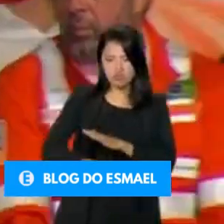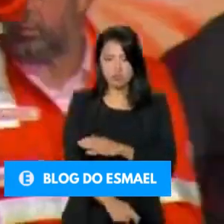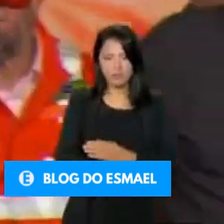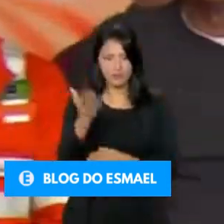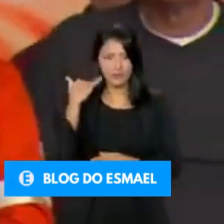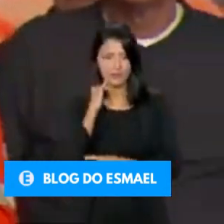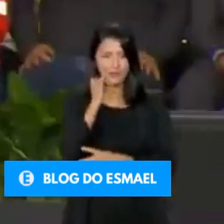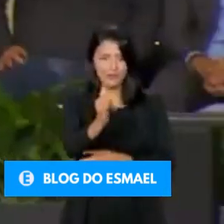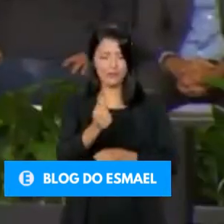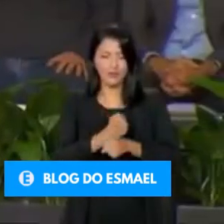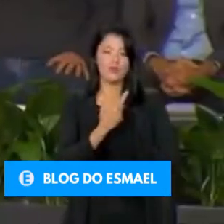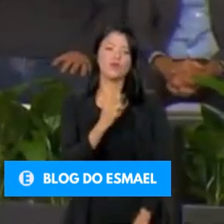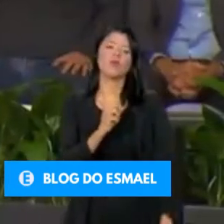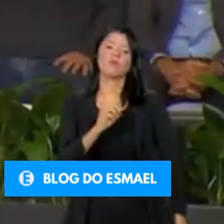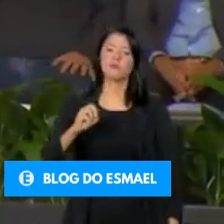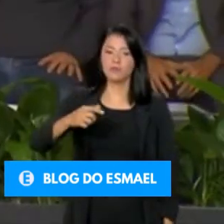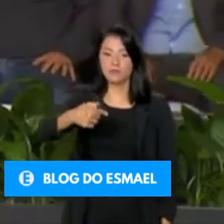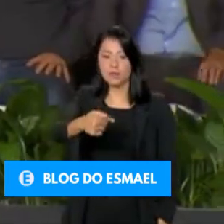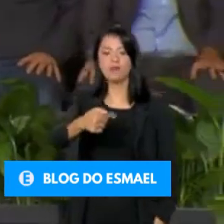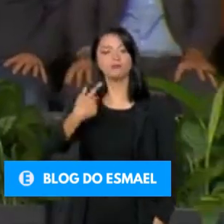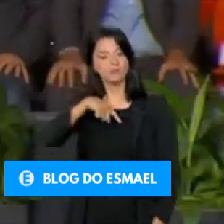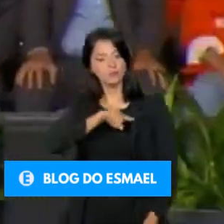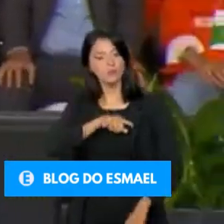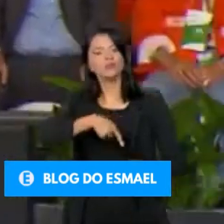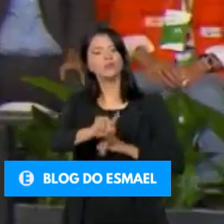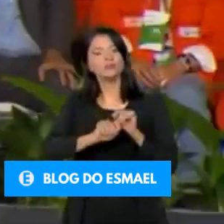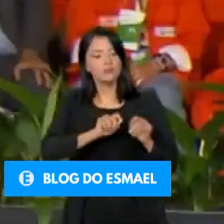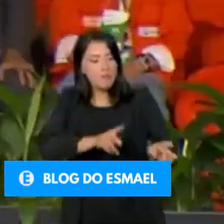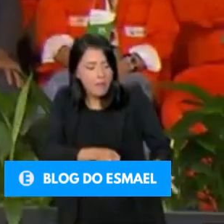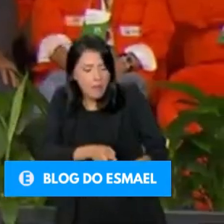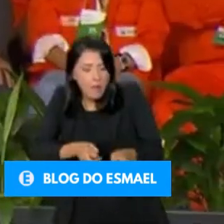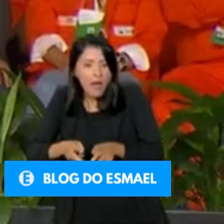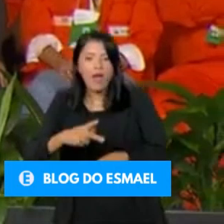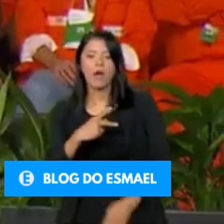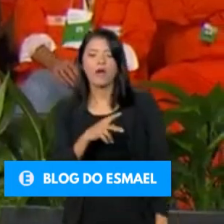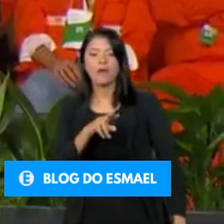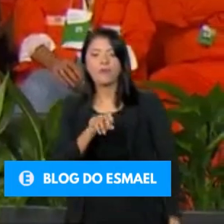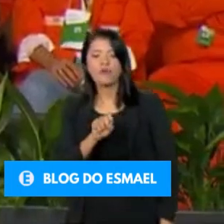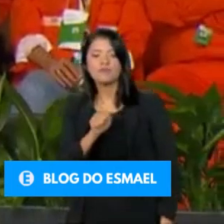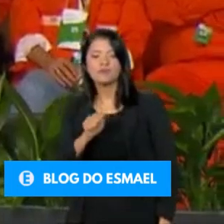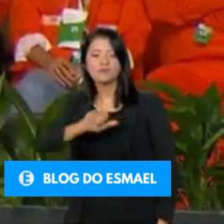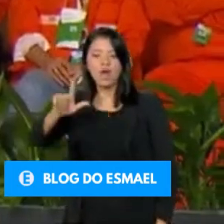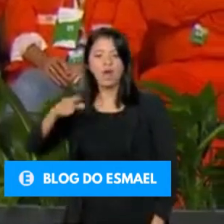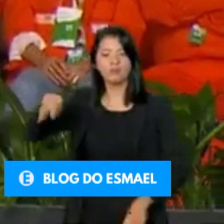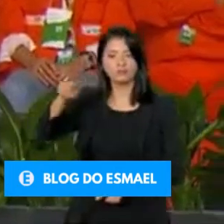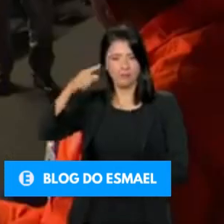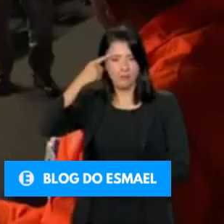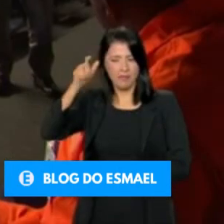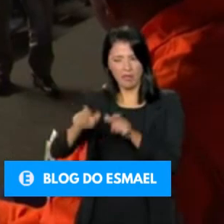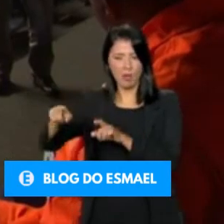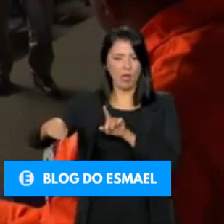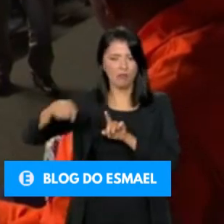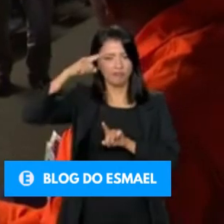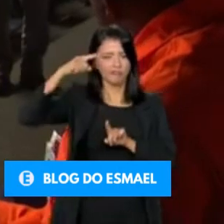nós anunciamos em 2007 que a gente iria explorar o pré-sal, os nossos pessimistas diziam, descobriram o